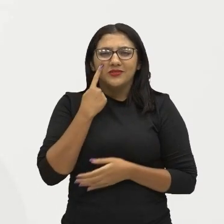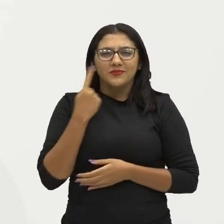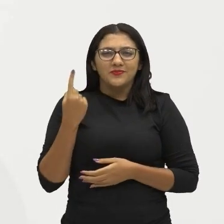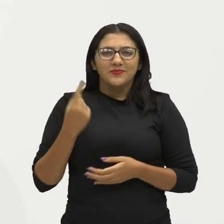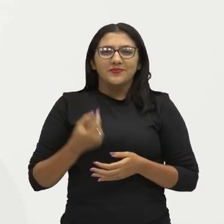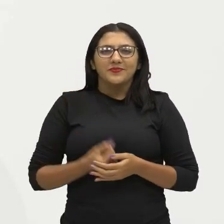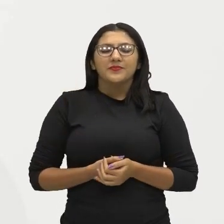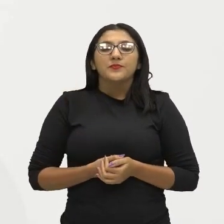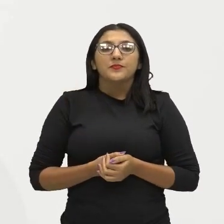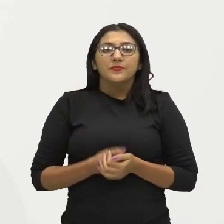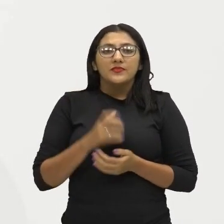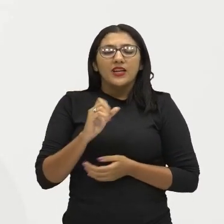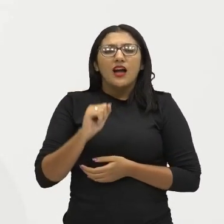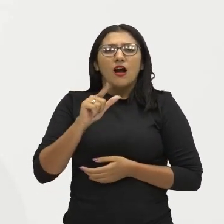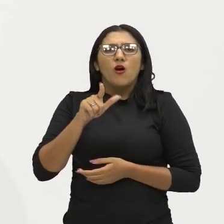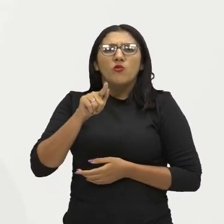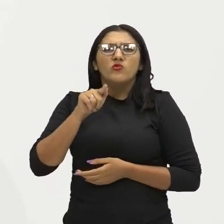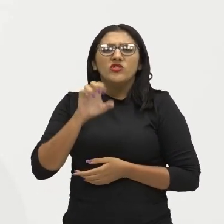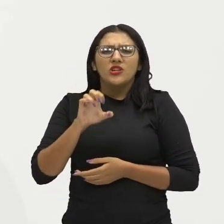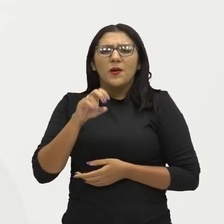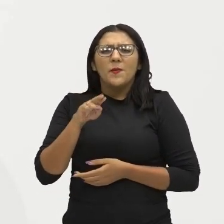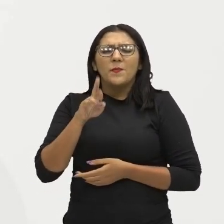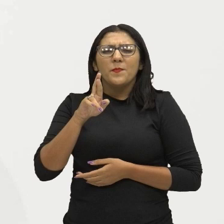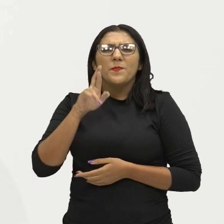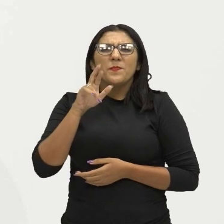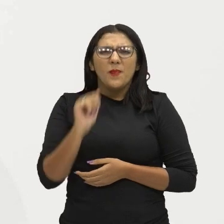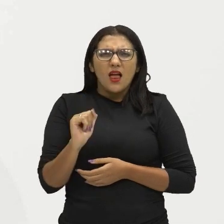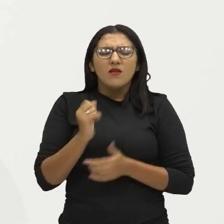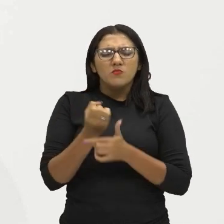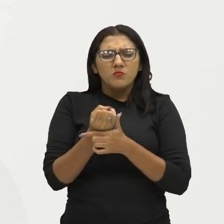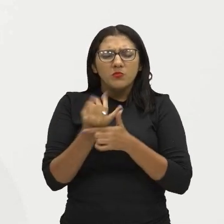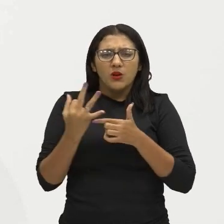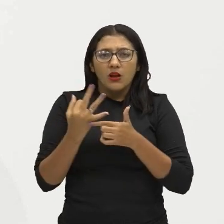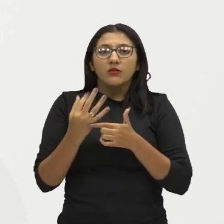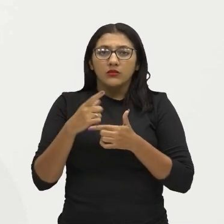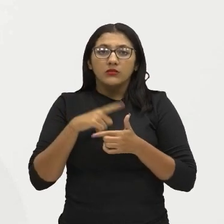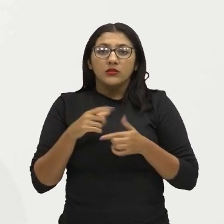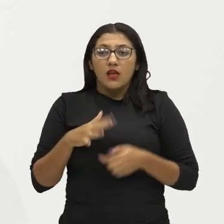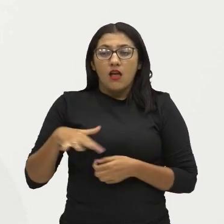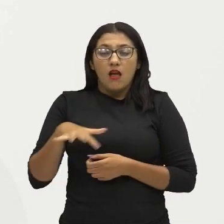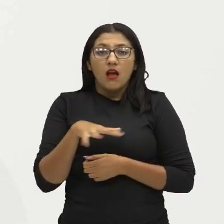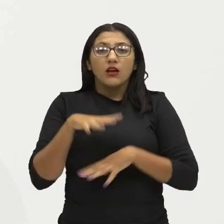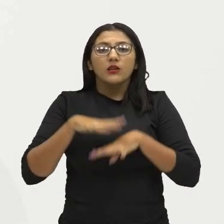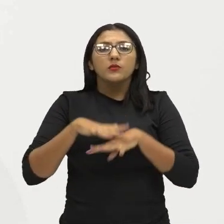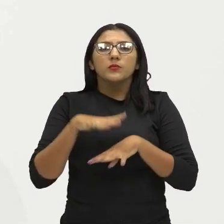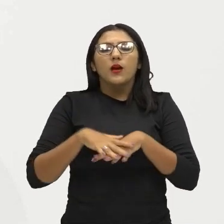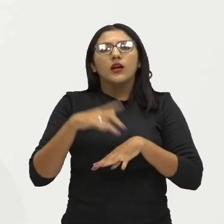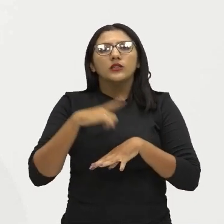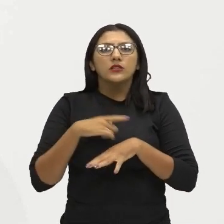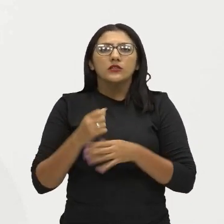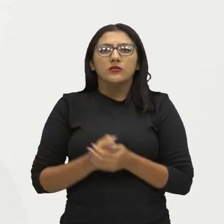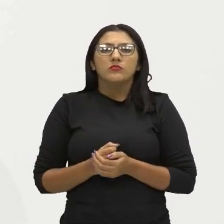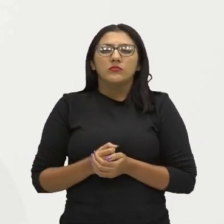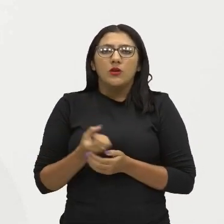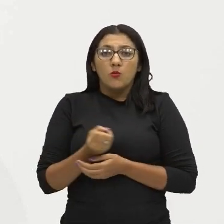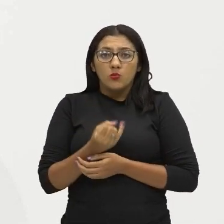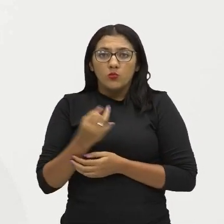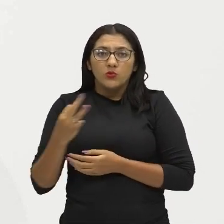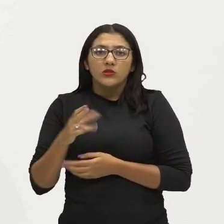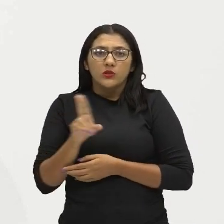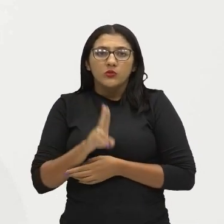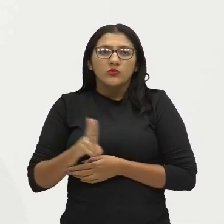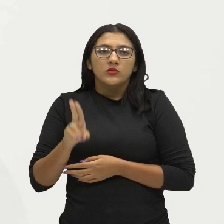só, álgebra é um segmento da matemática que estuda a generalização e